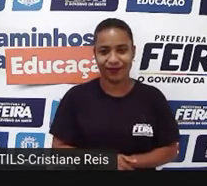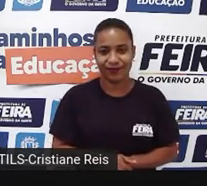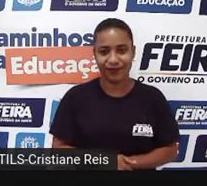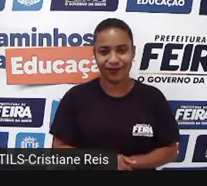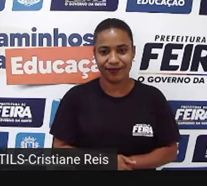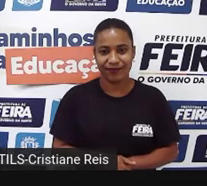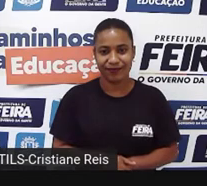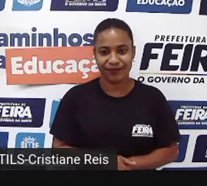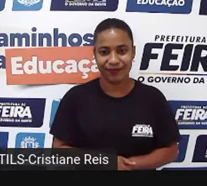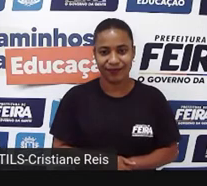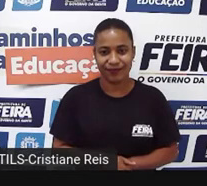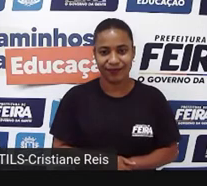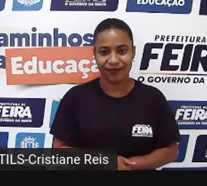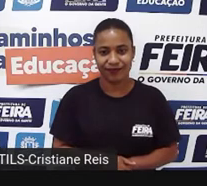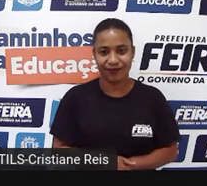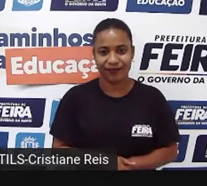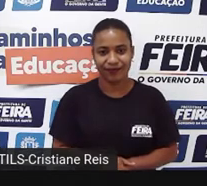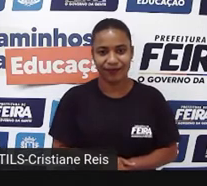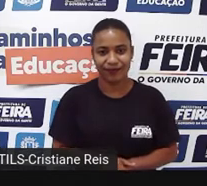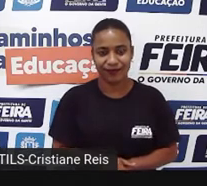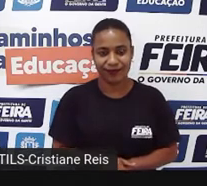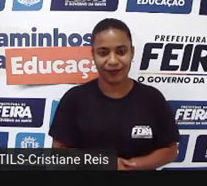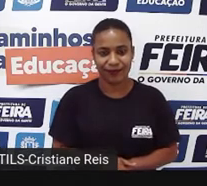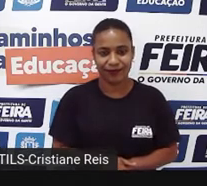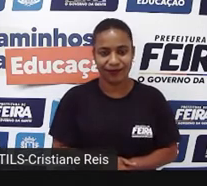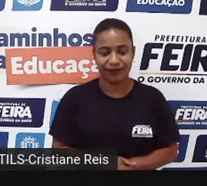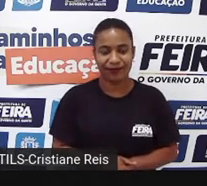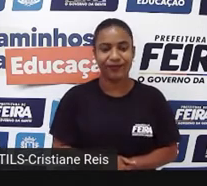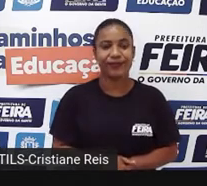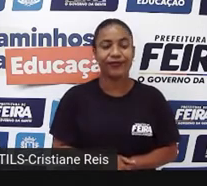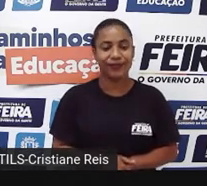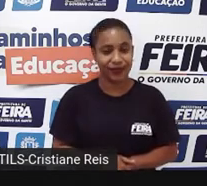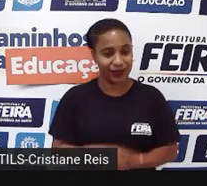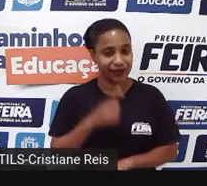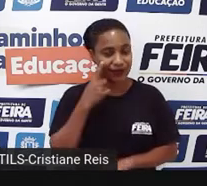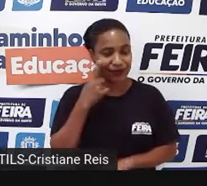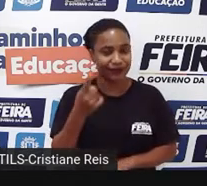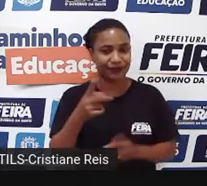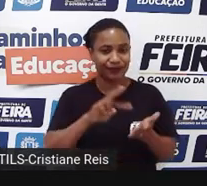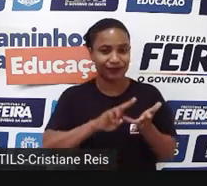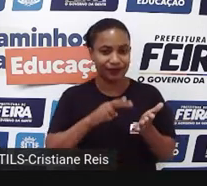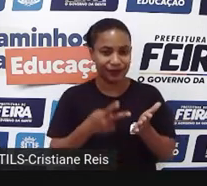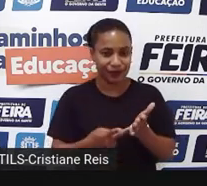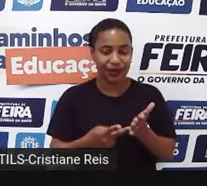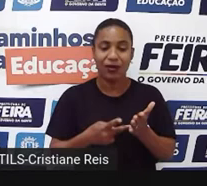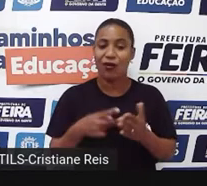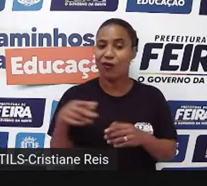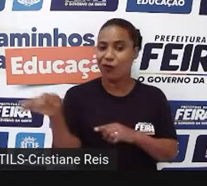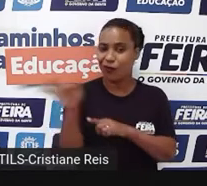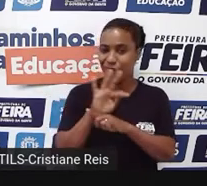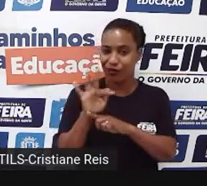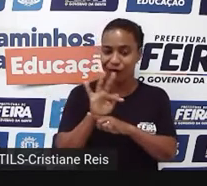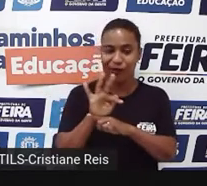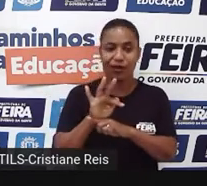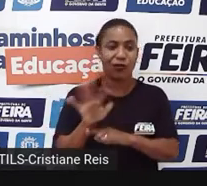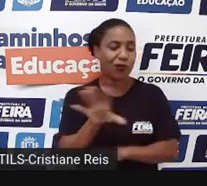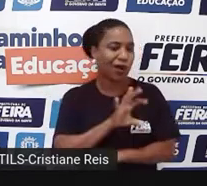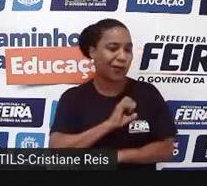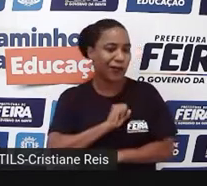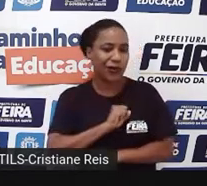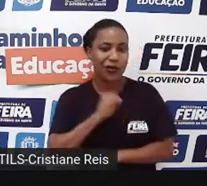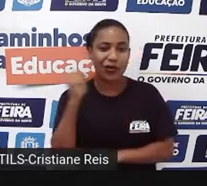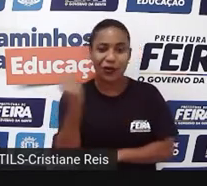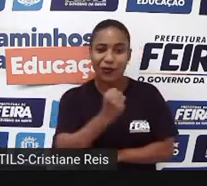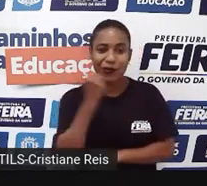27, 1922, in Los Angeles. Então, The Power of Love, O Poder do Amor, é